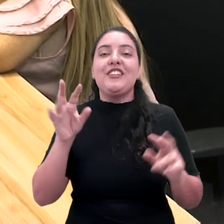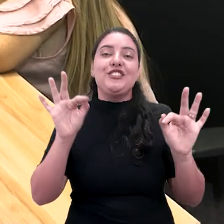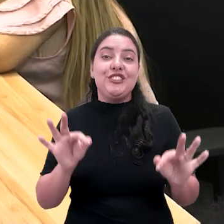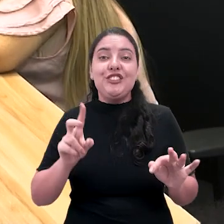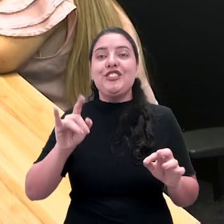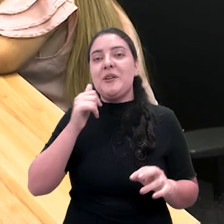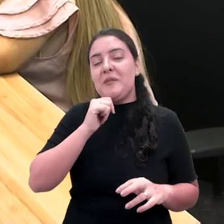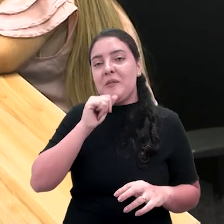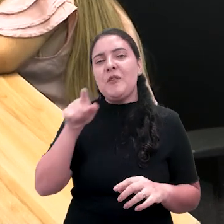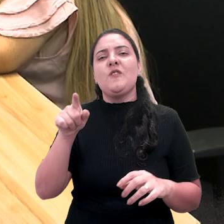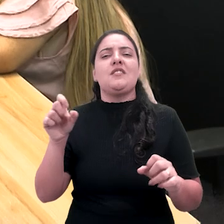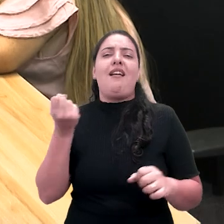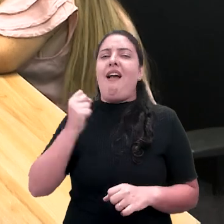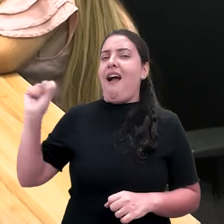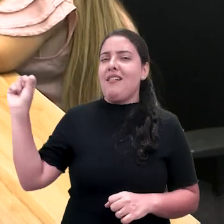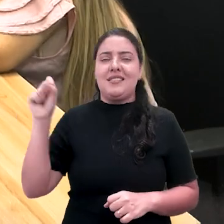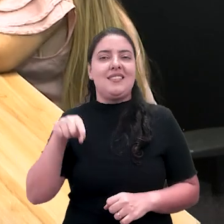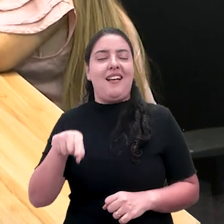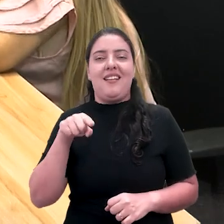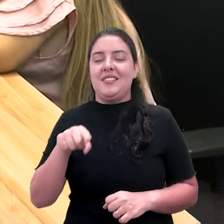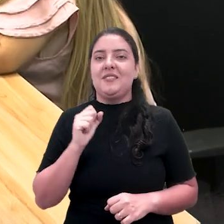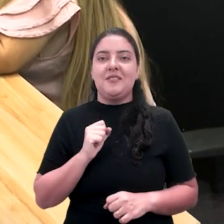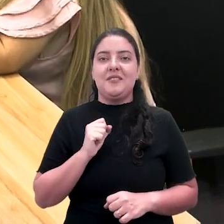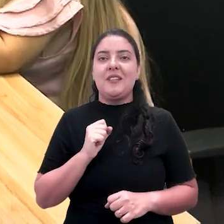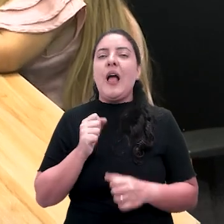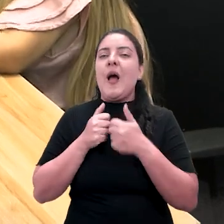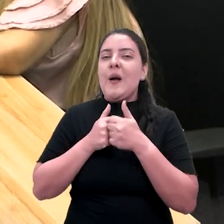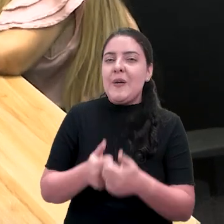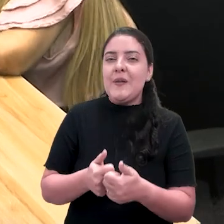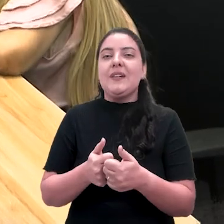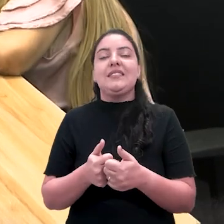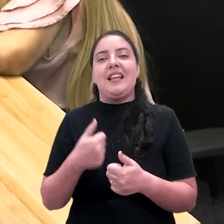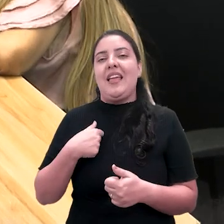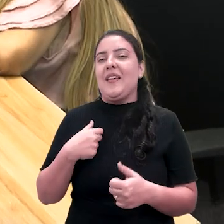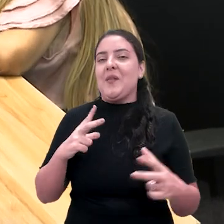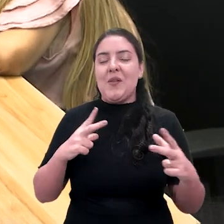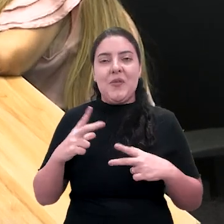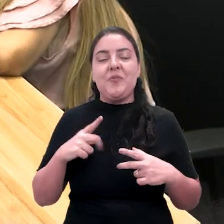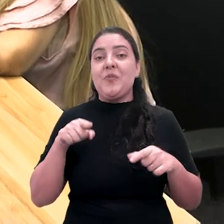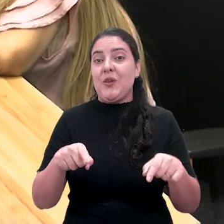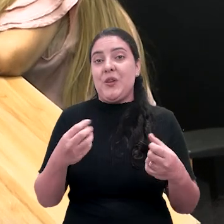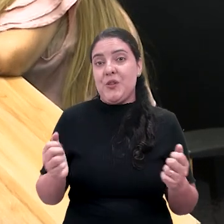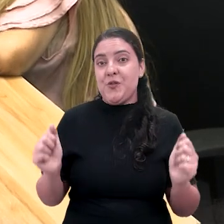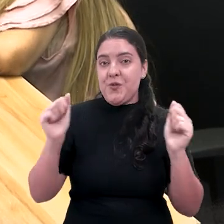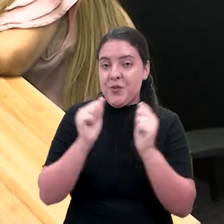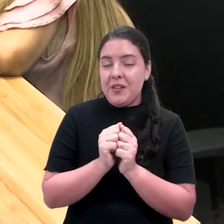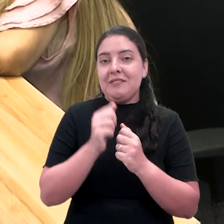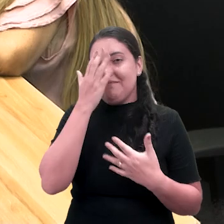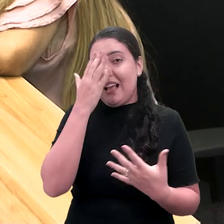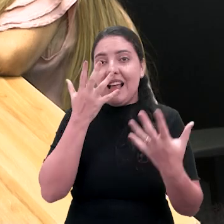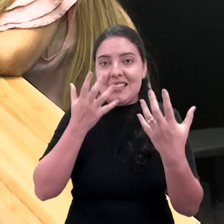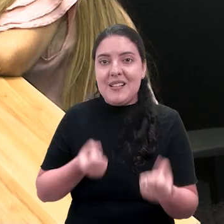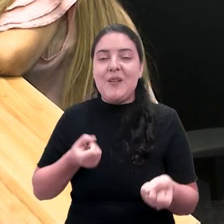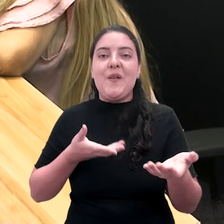Você é um arraso, obrigado, maridão aí, por acompanhar e estar aqui só nos bastidores, aqui com a gente. Muito obrigada por ter aceitado o convite da